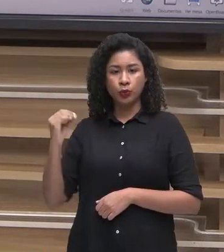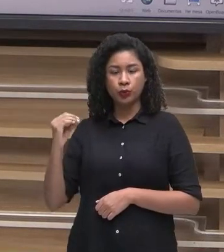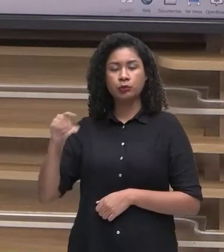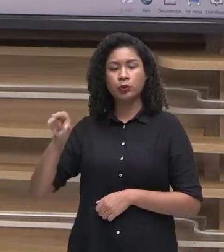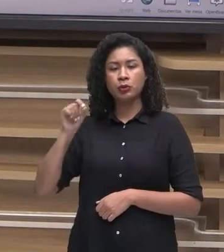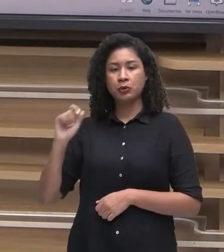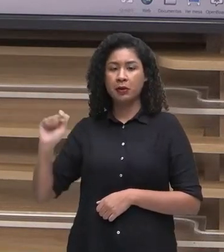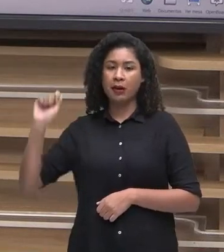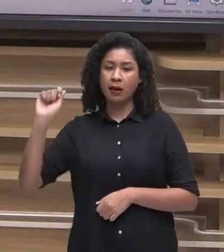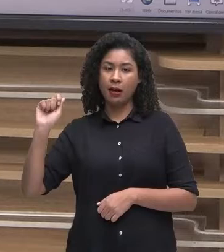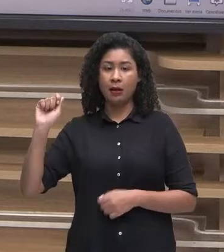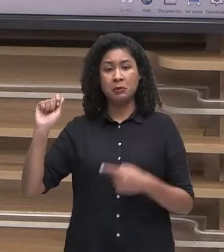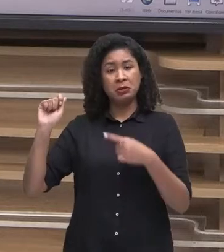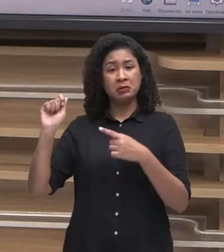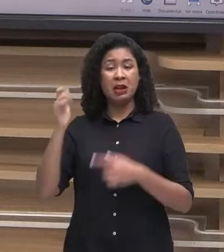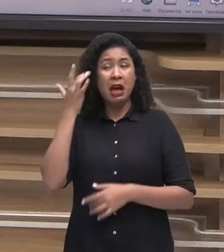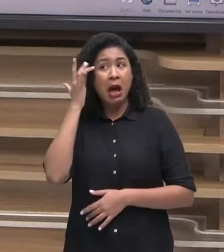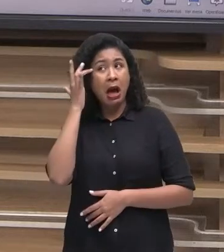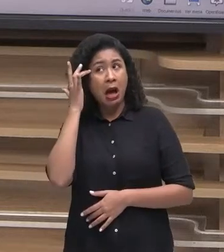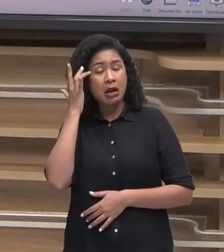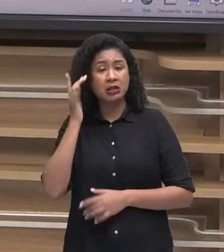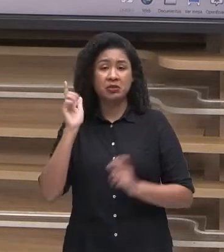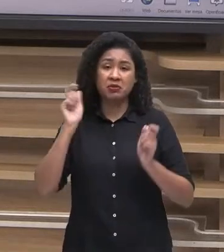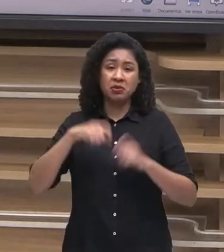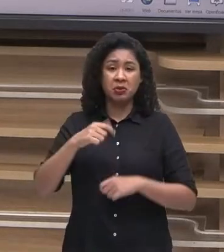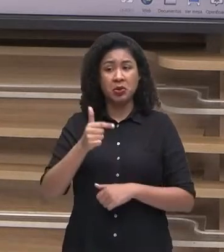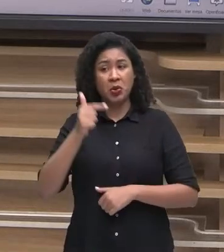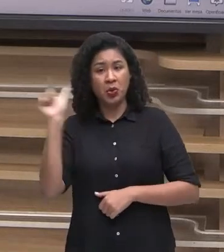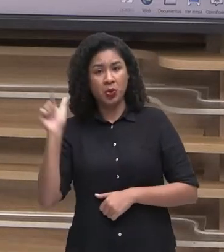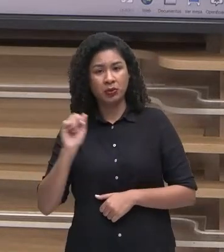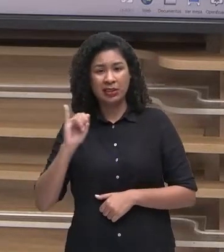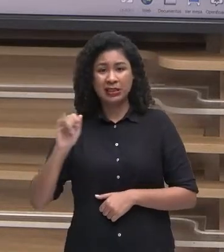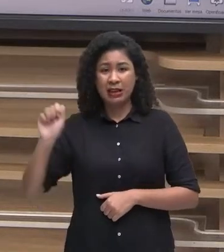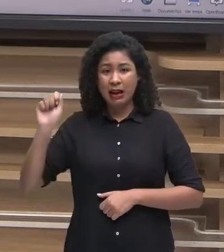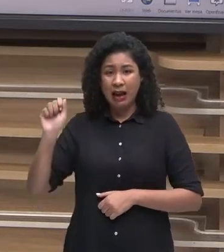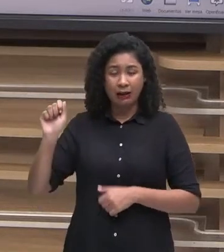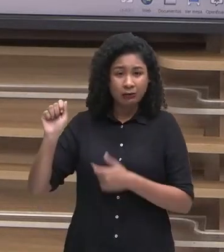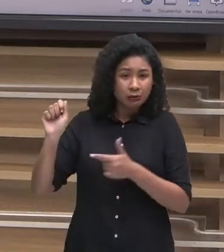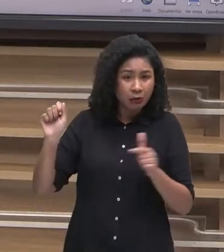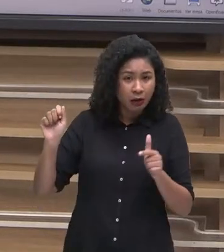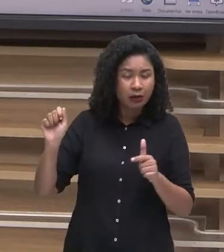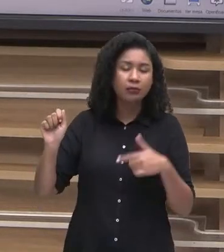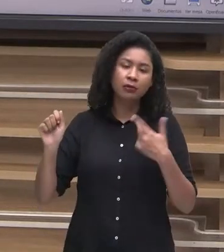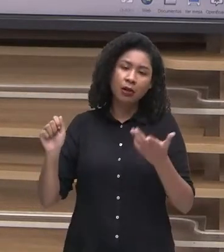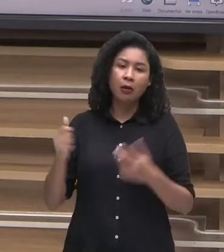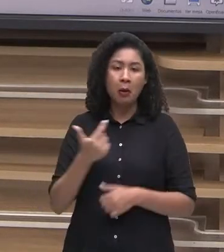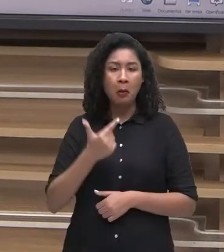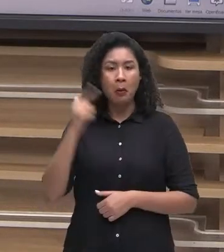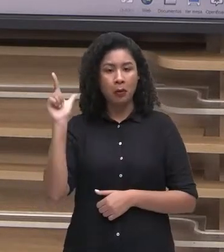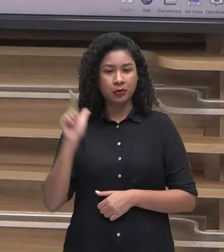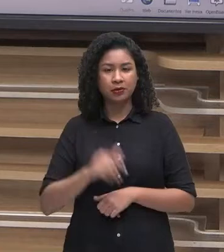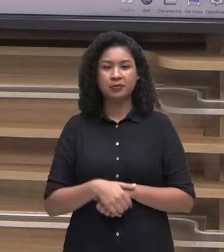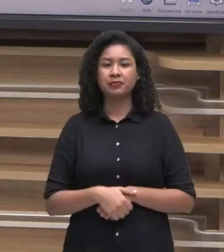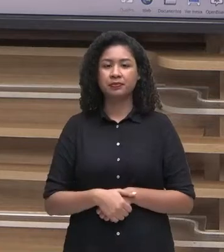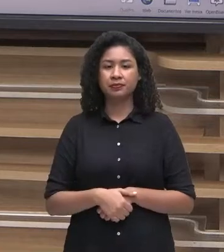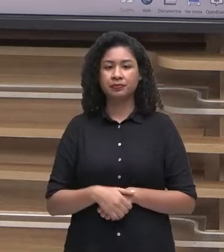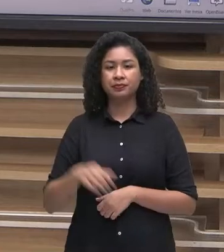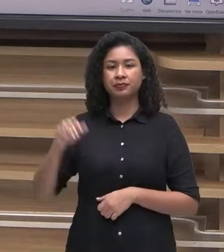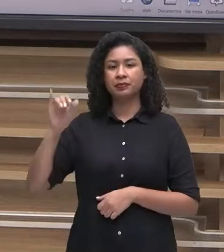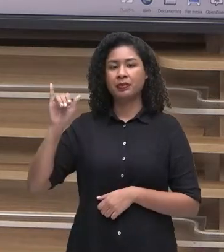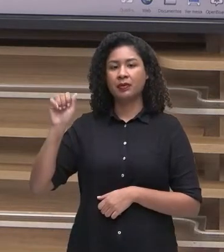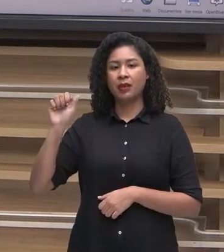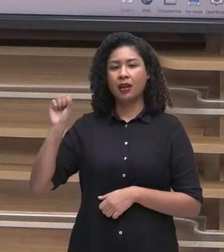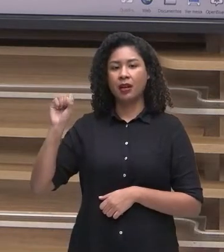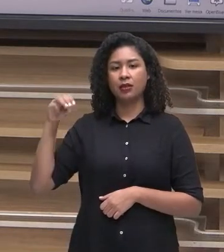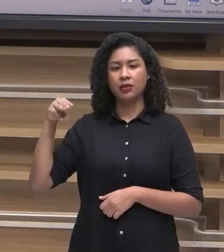letra A. Mas pode ser outra, realmente, Paulo. Se não for letra A, pode ser outras. A Yasmin Bruna enviou a